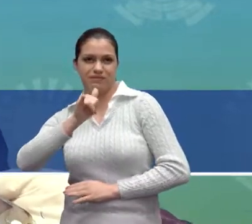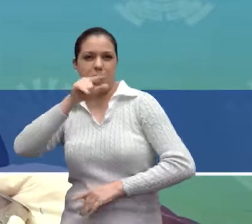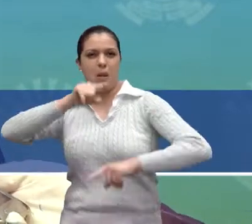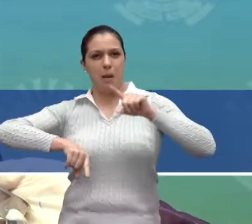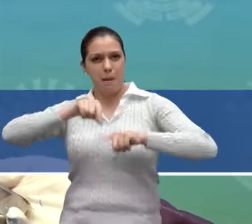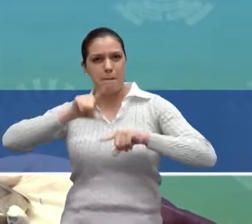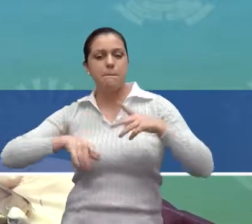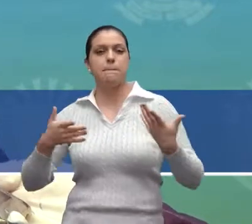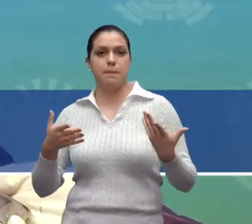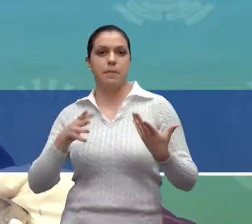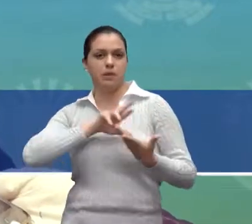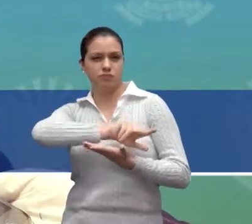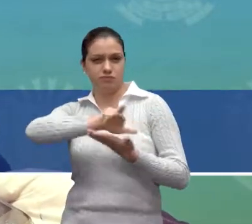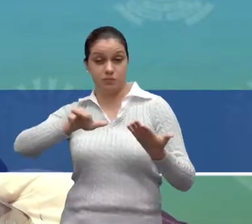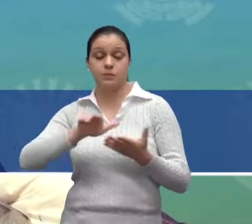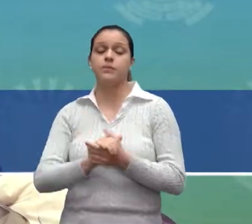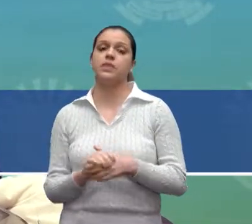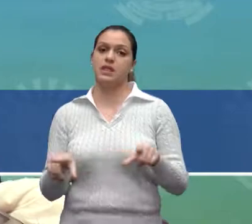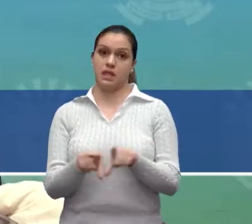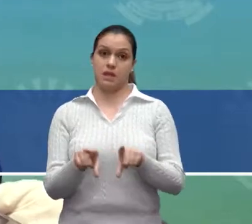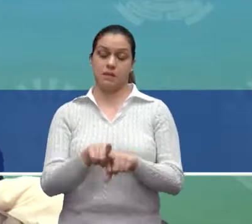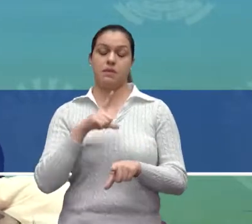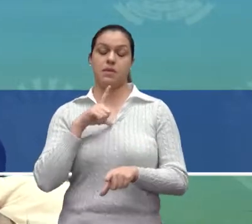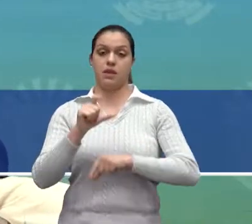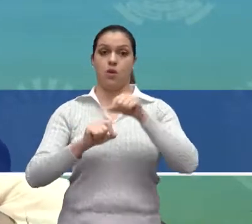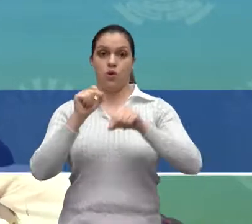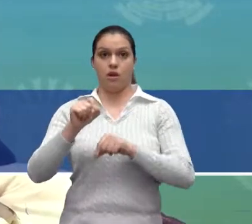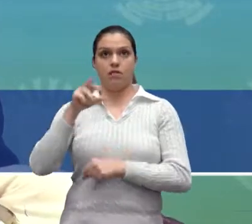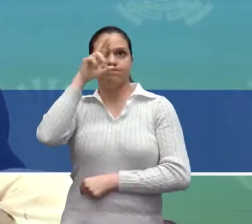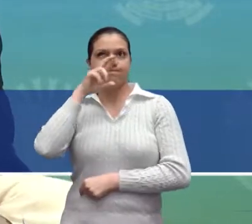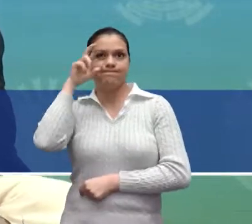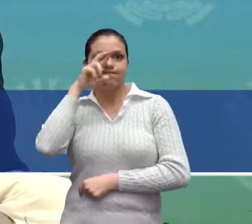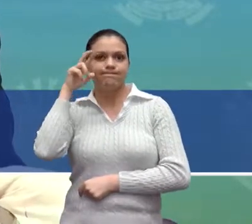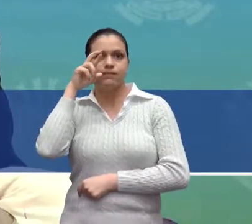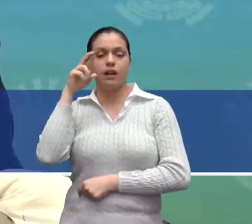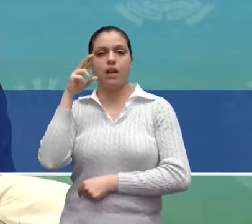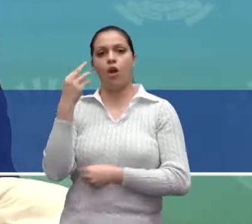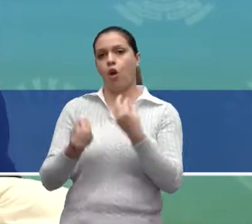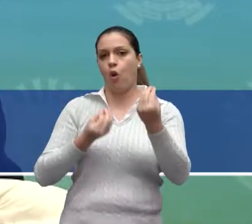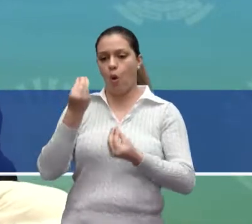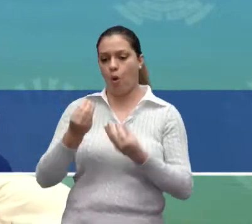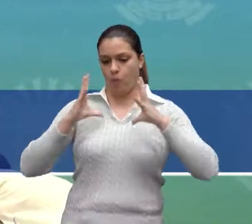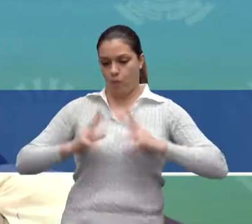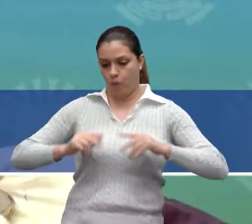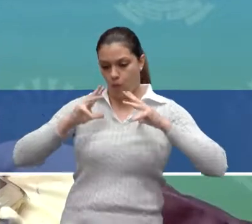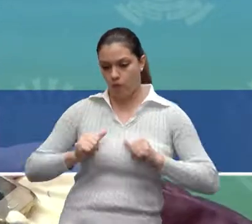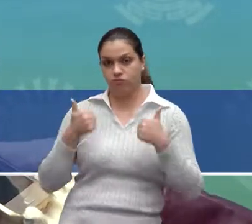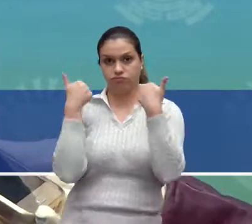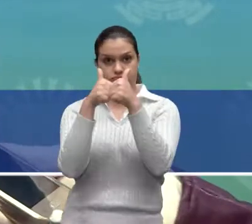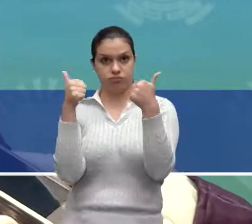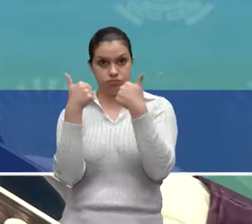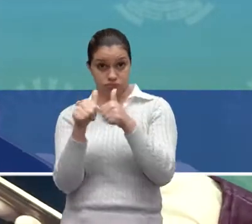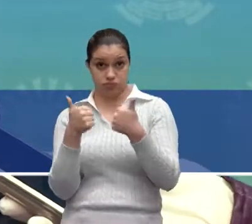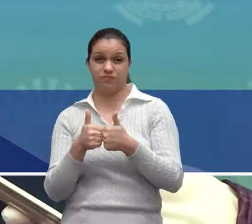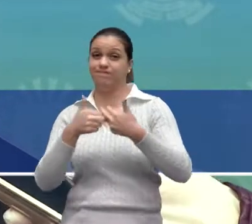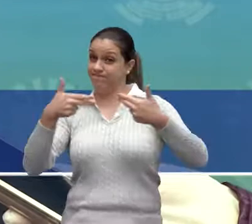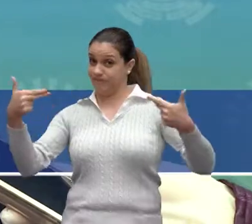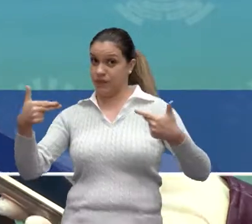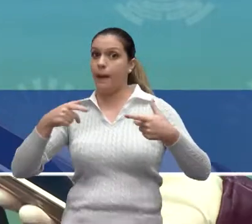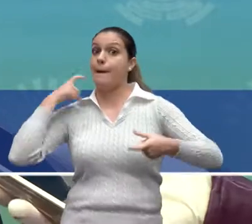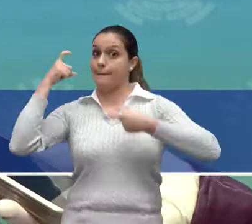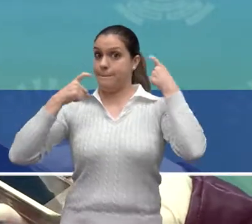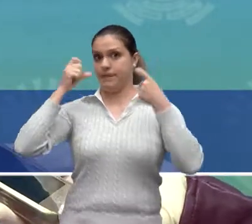que são do enfrentamento da pandemia, tem a questão da fiscalização, da higienização dos